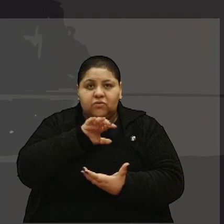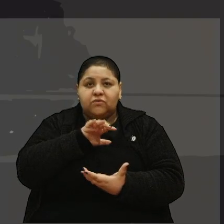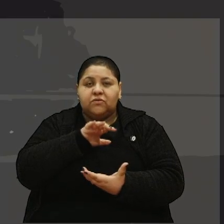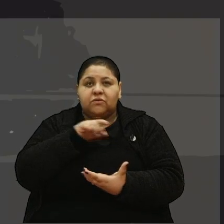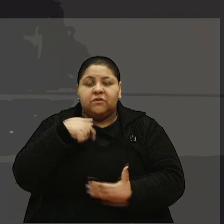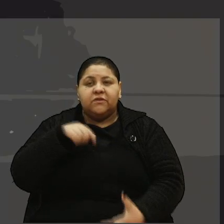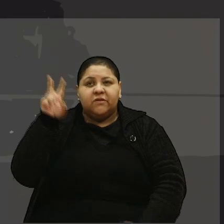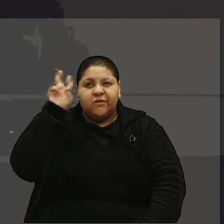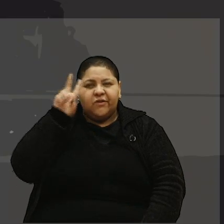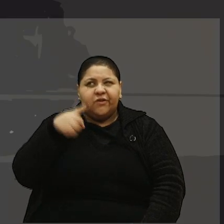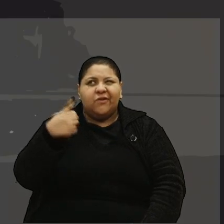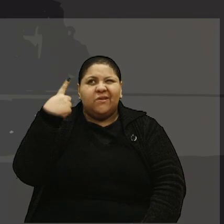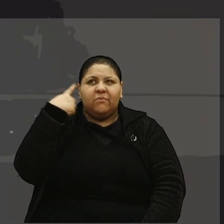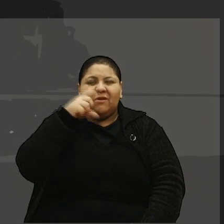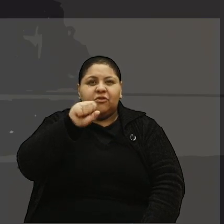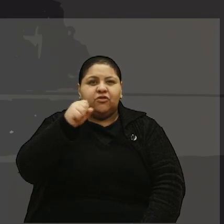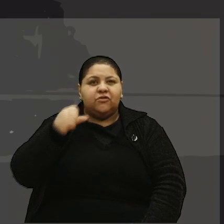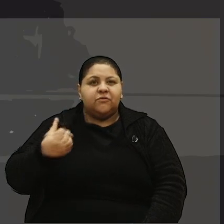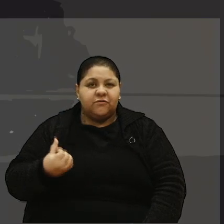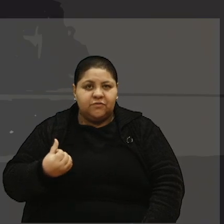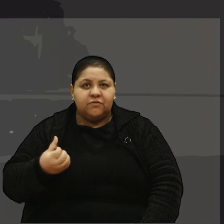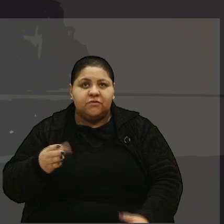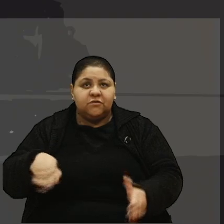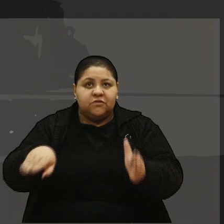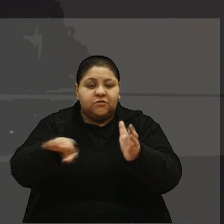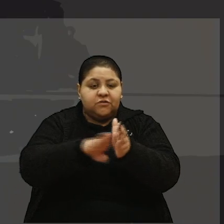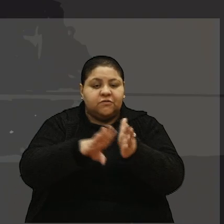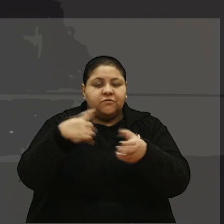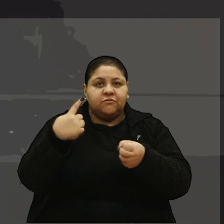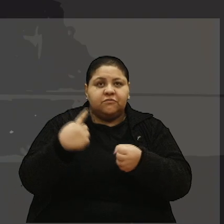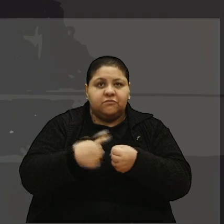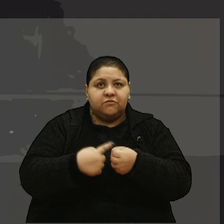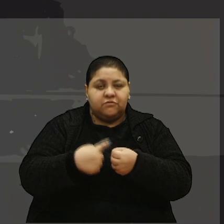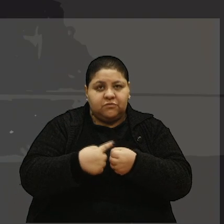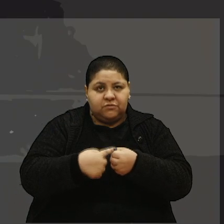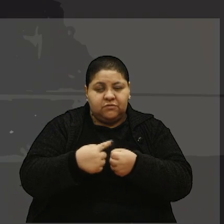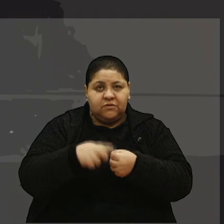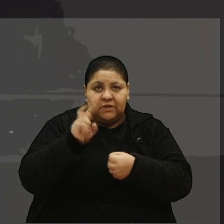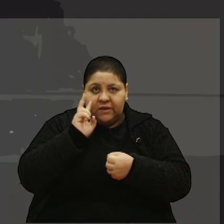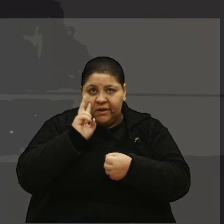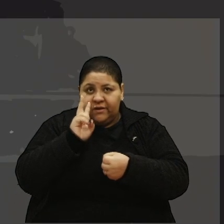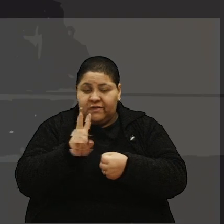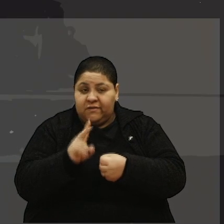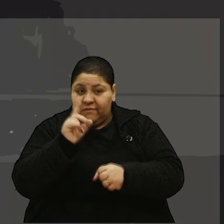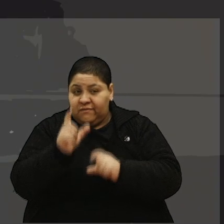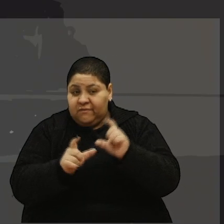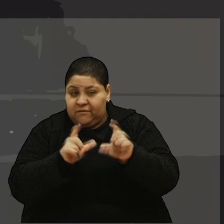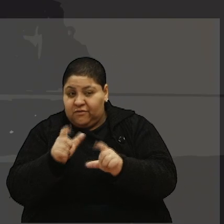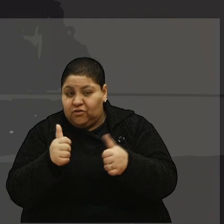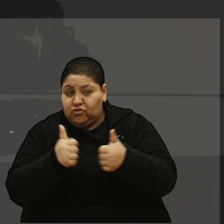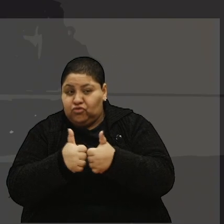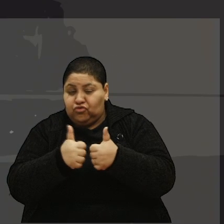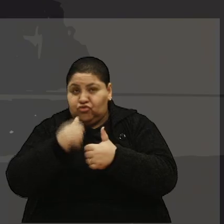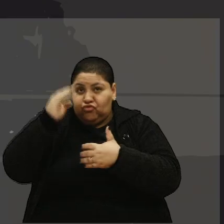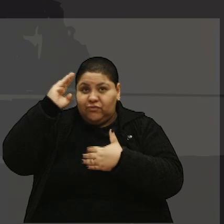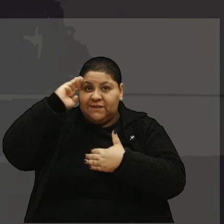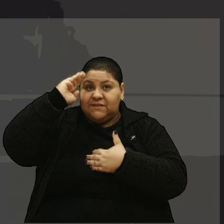lembro que em 86, quando cheguei nessa cidade, vinha muitas pessoas comigo do Exército,